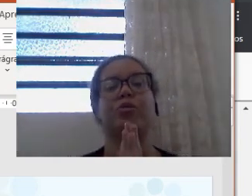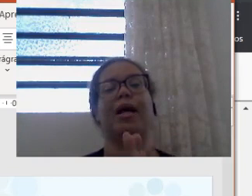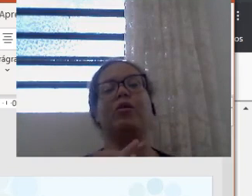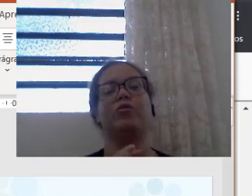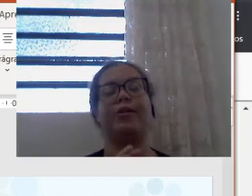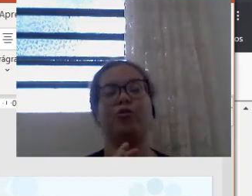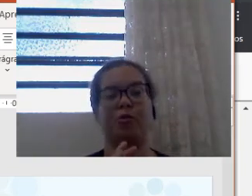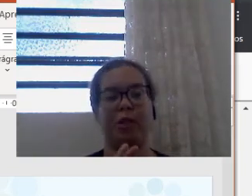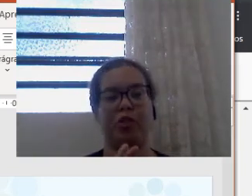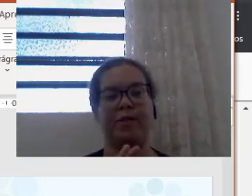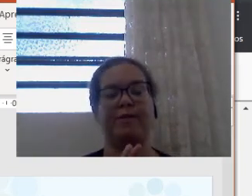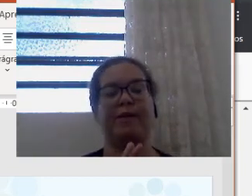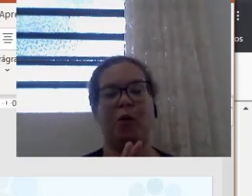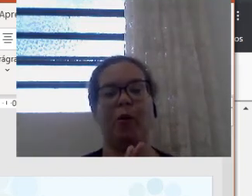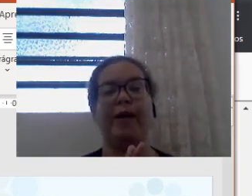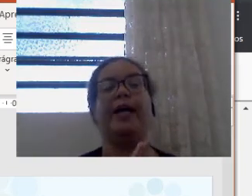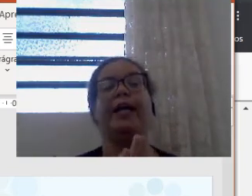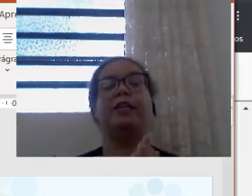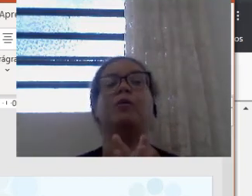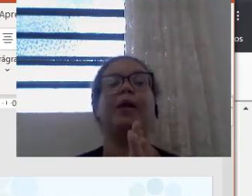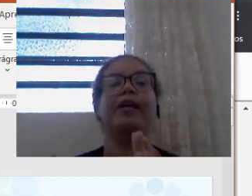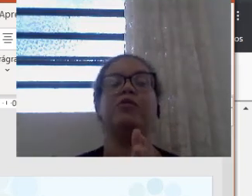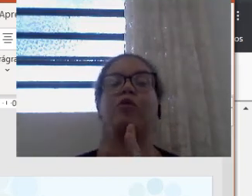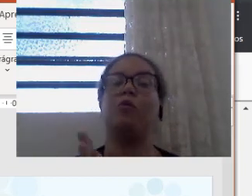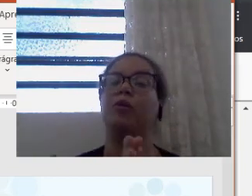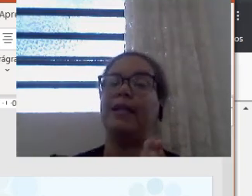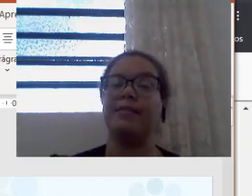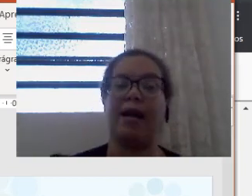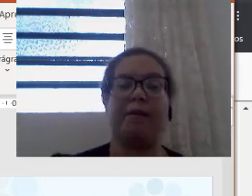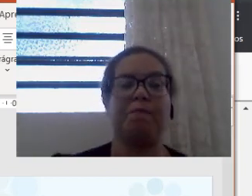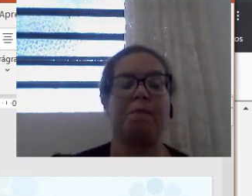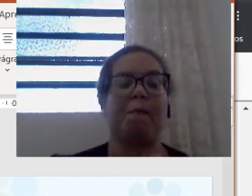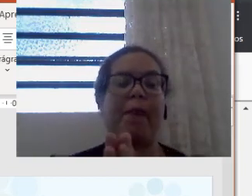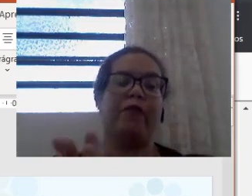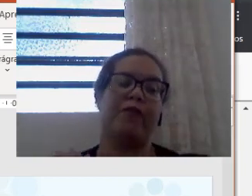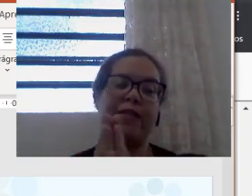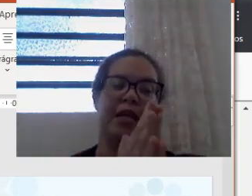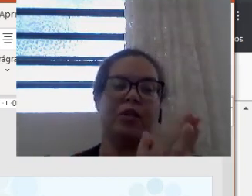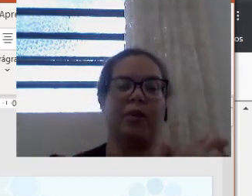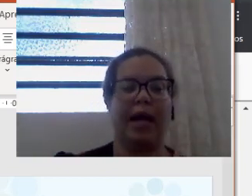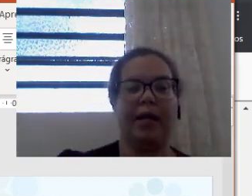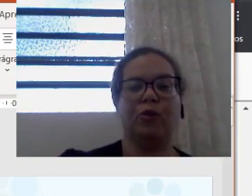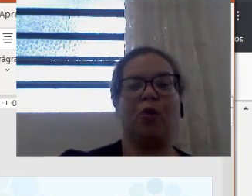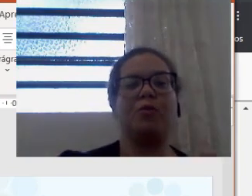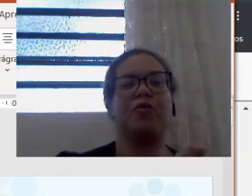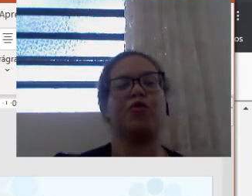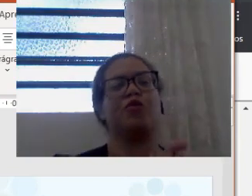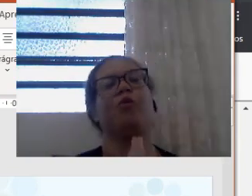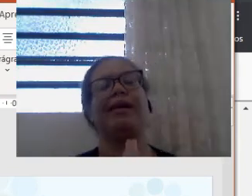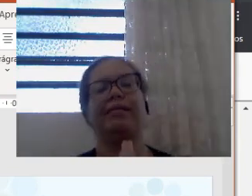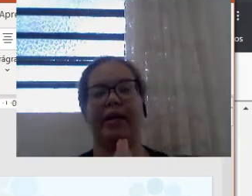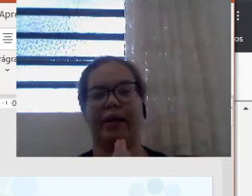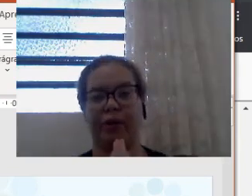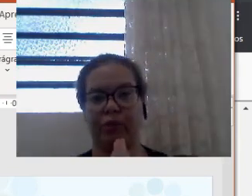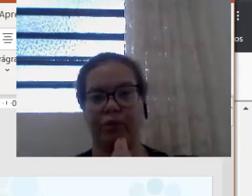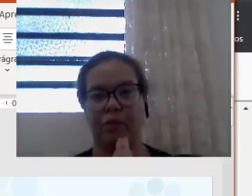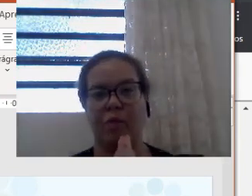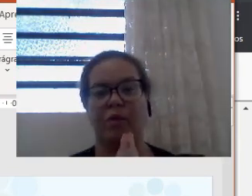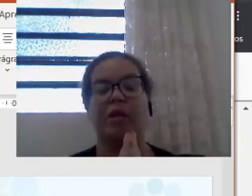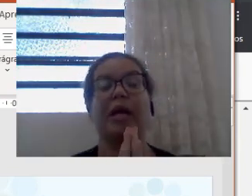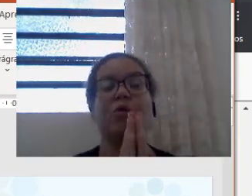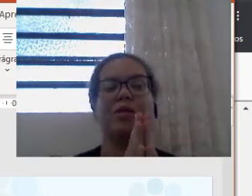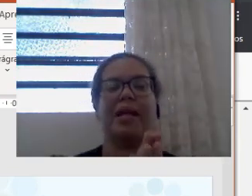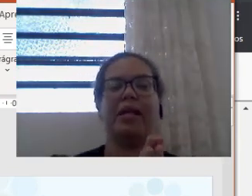o registro da aula do Centro de Mídias, tá bom? Então, para isso, eu vou modelizar. Eu vou fazer aqui do lado, como se fosse o meu